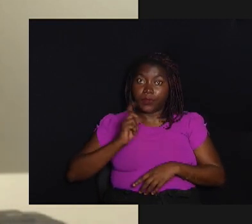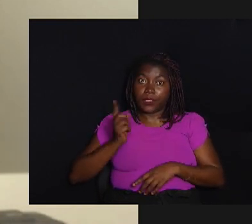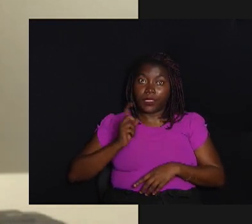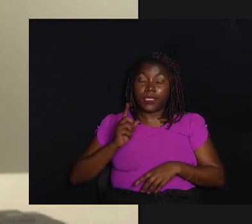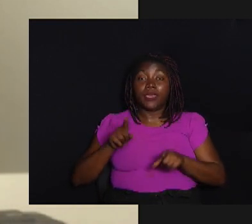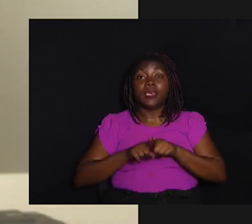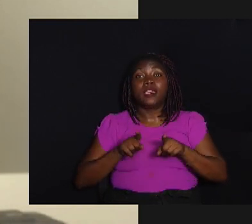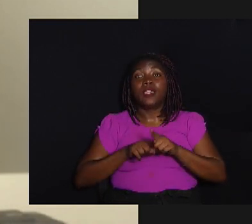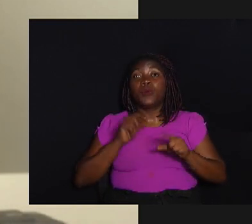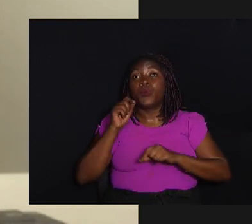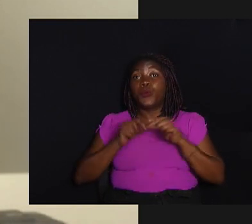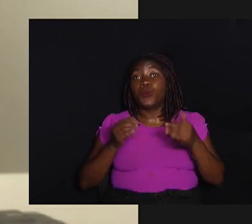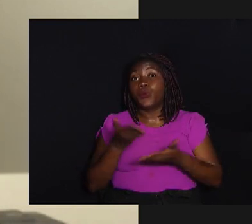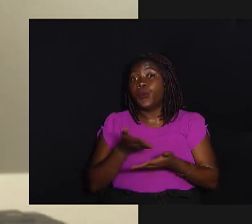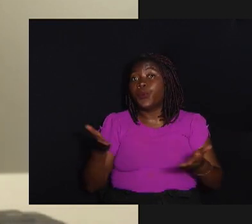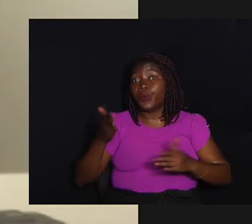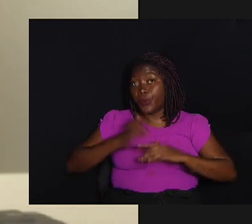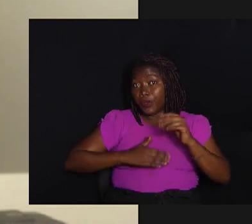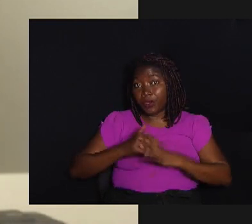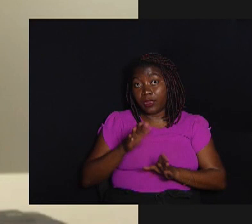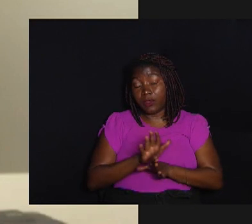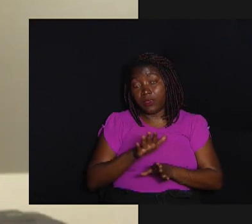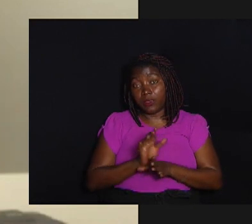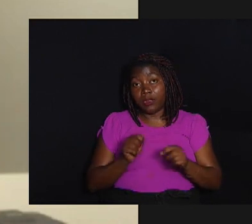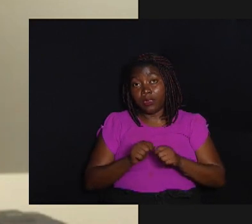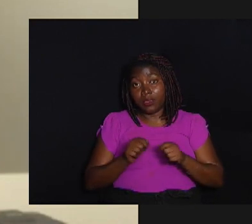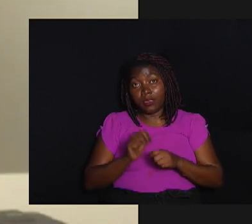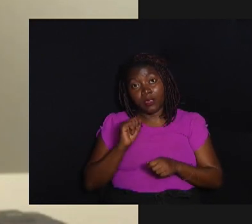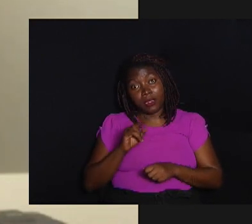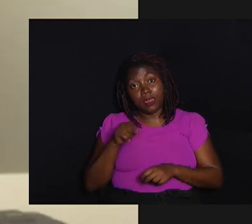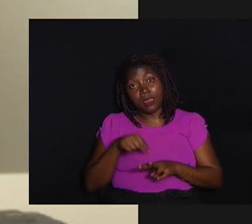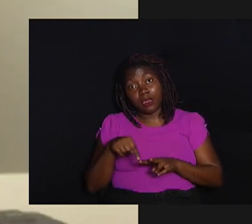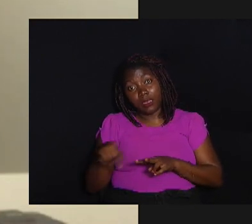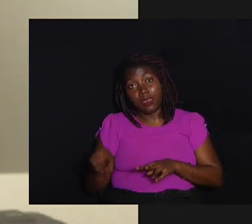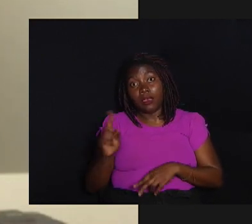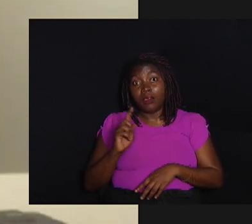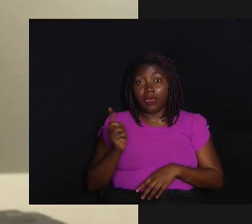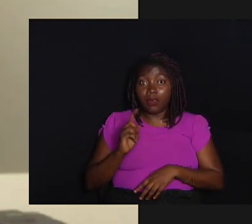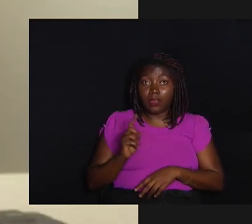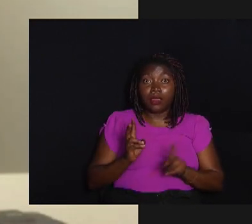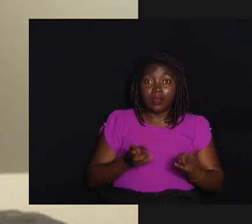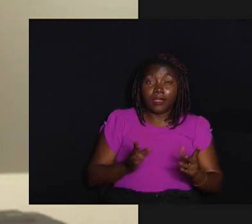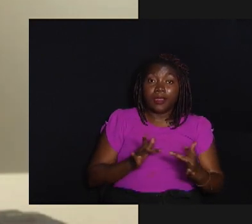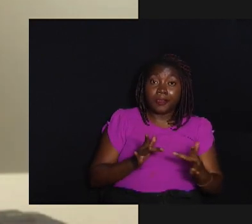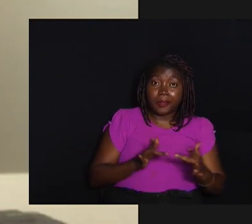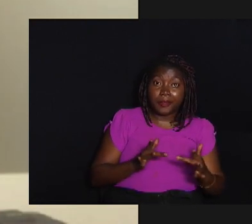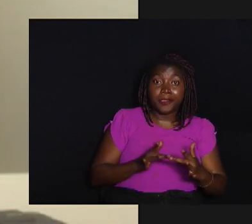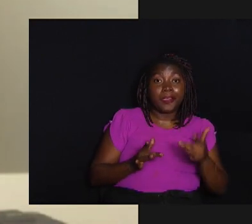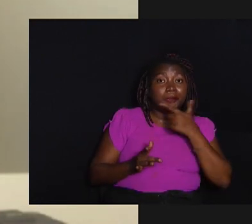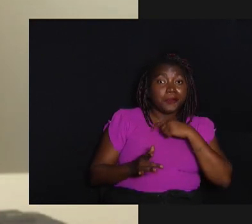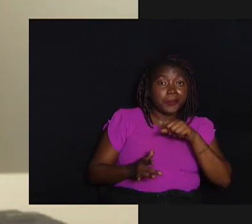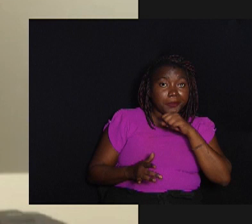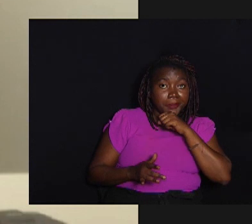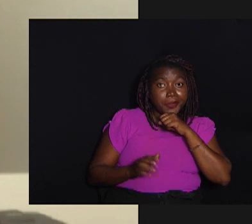que estes profissionais orientam que seja feito. Se será viável ou não manter o convívio com outro genitor, ou se existe um